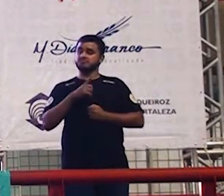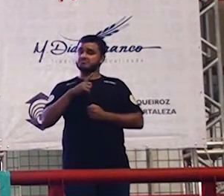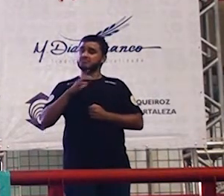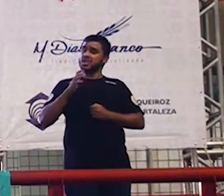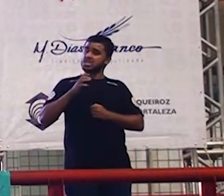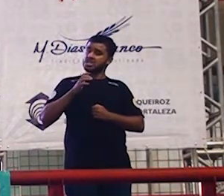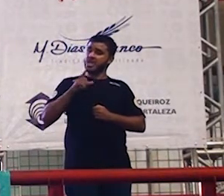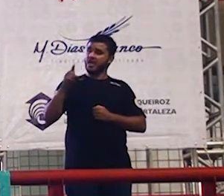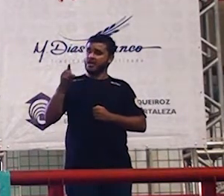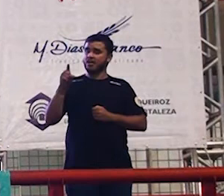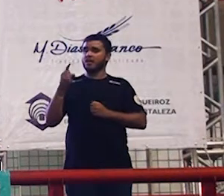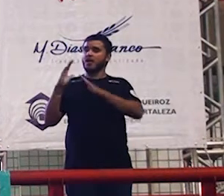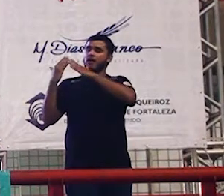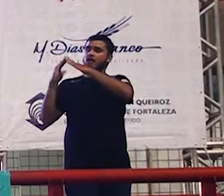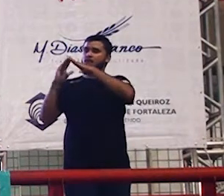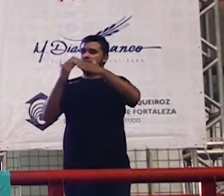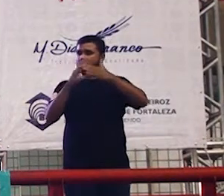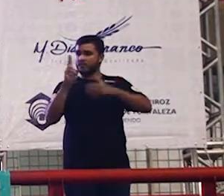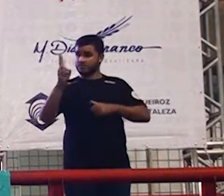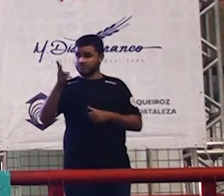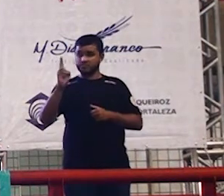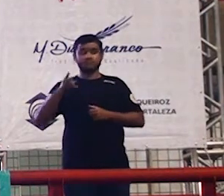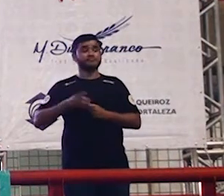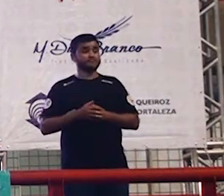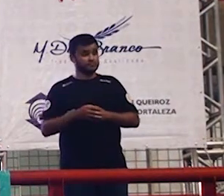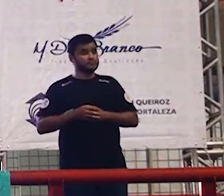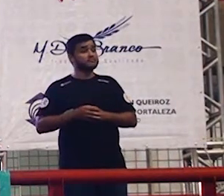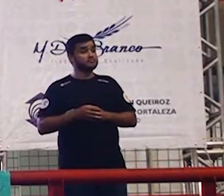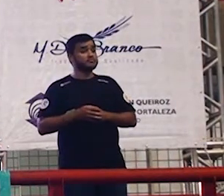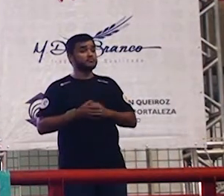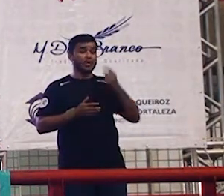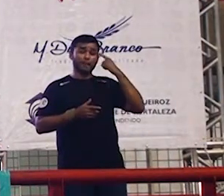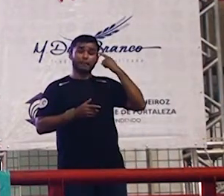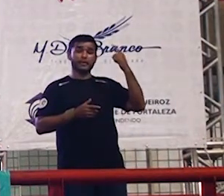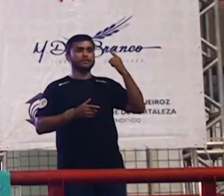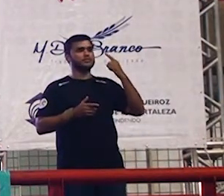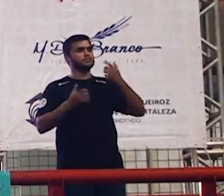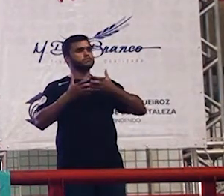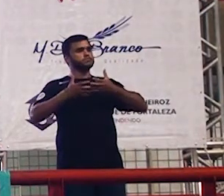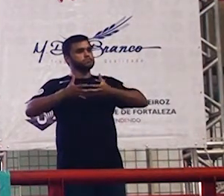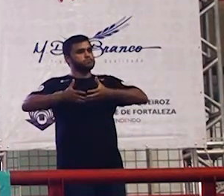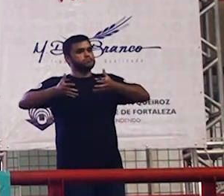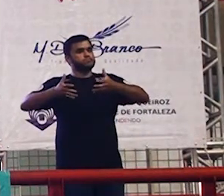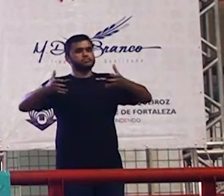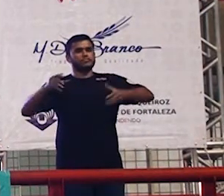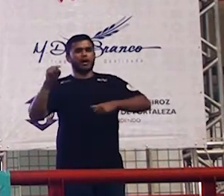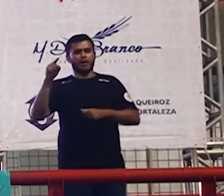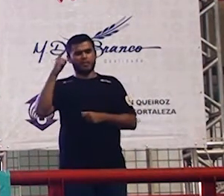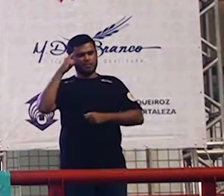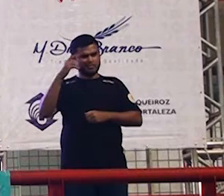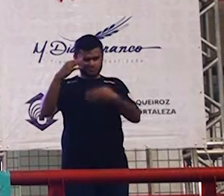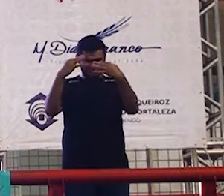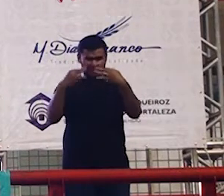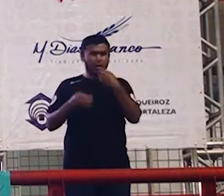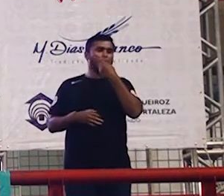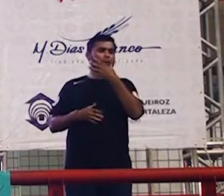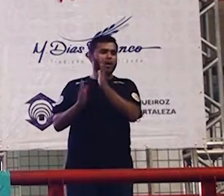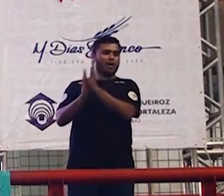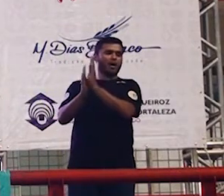por enquanto, e mais promete. Então esse crescimento de Montes Claros foi